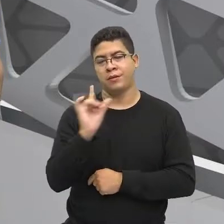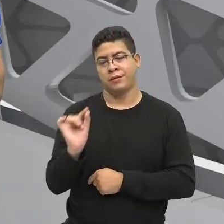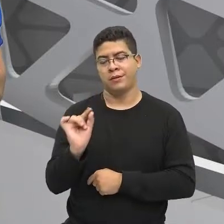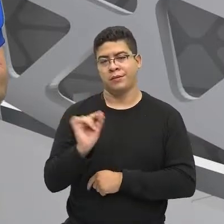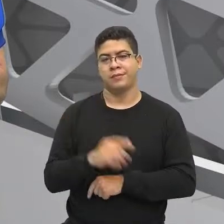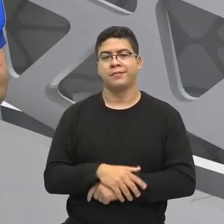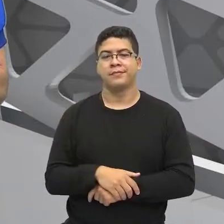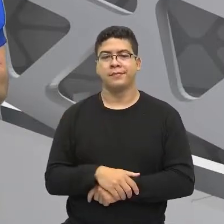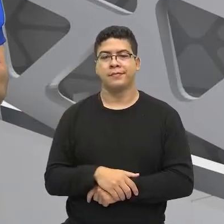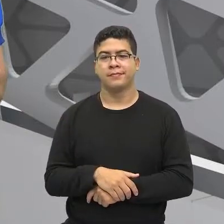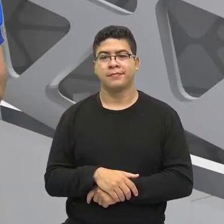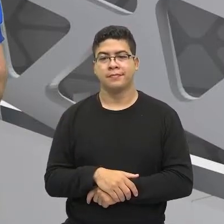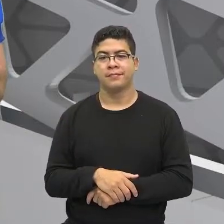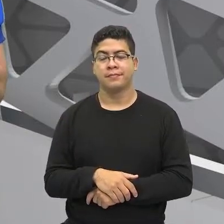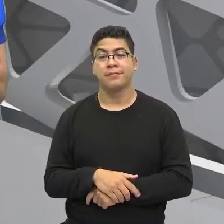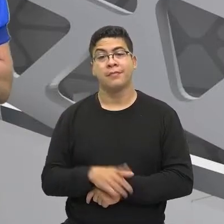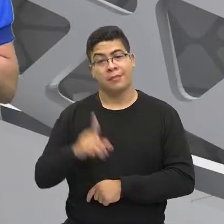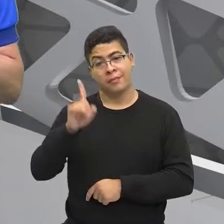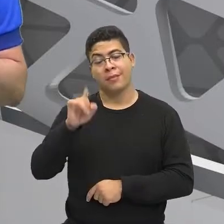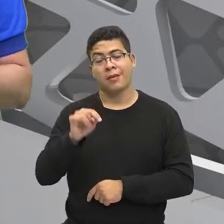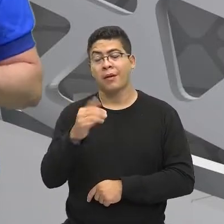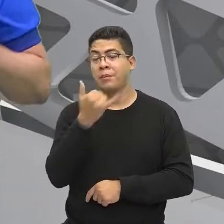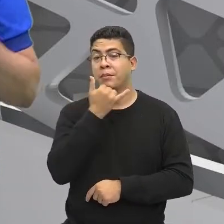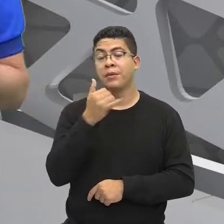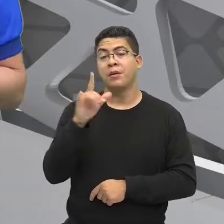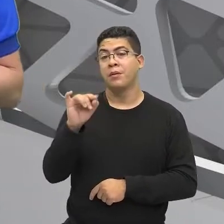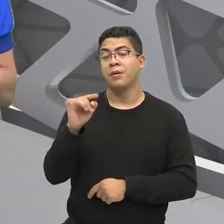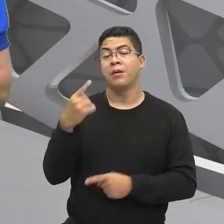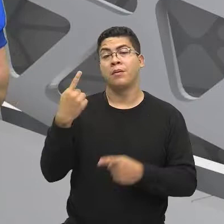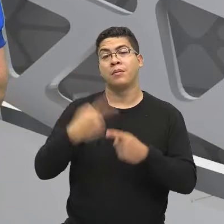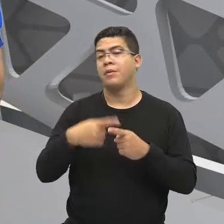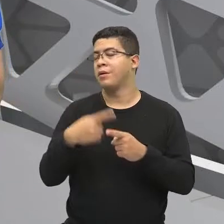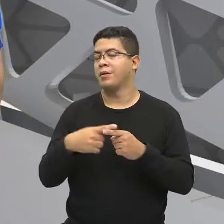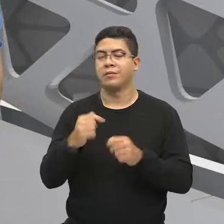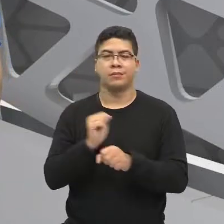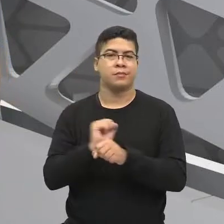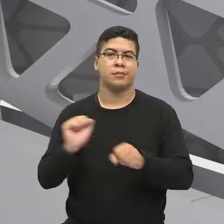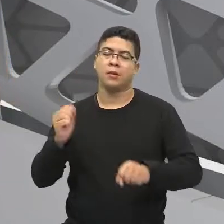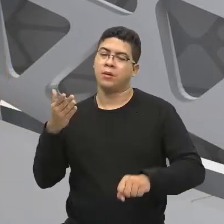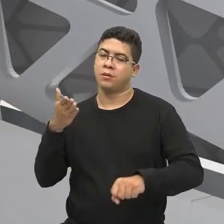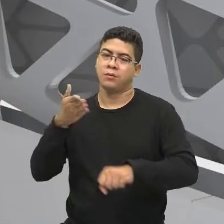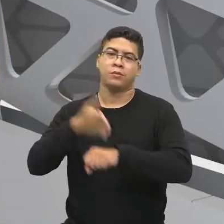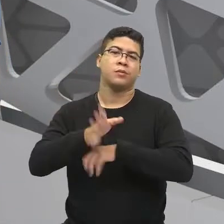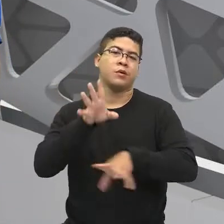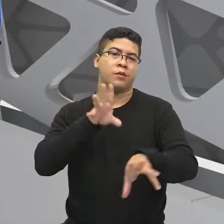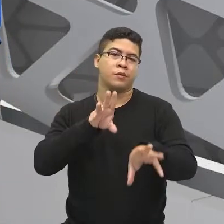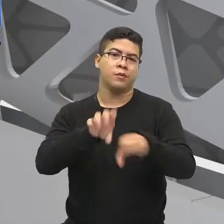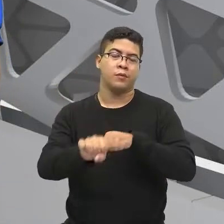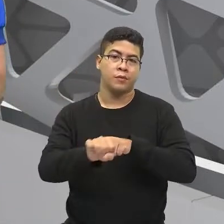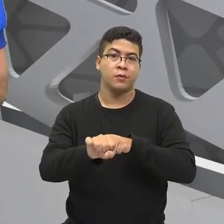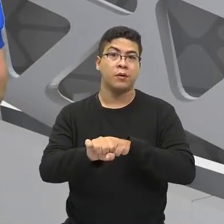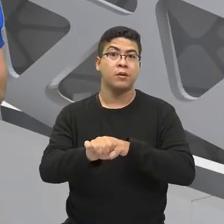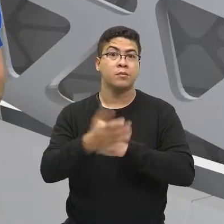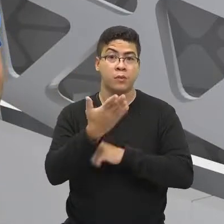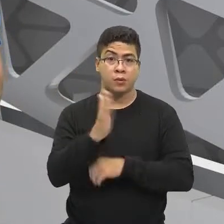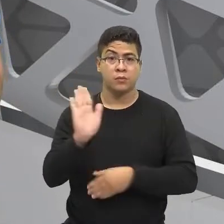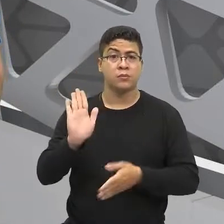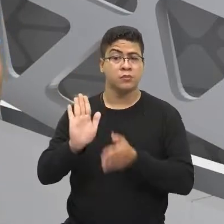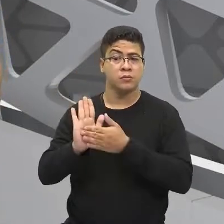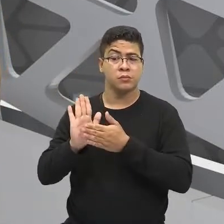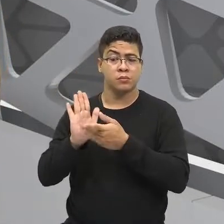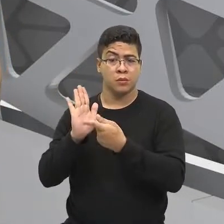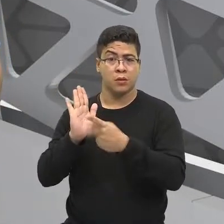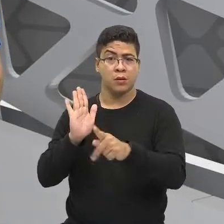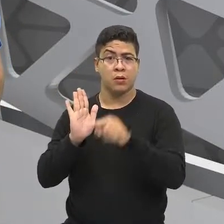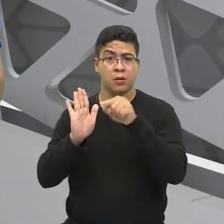está praticamente pedindo perdão porque não conseguiu ser realmente aquilo que lhe foi proposto, que